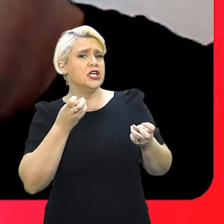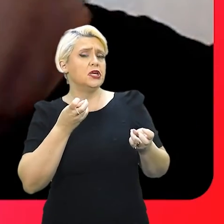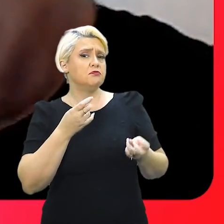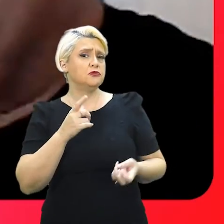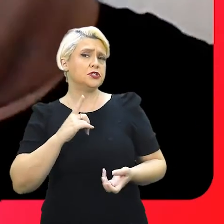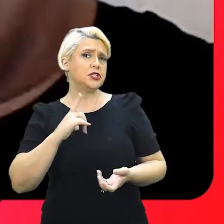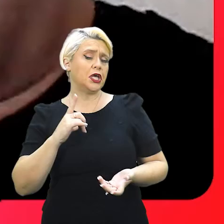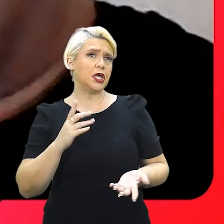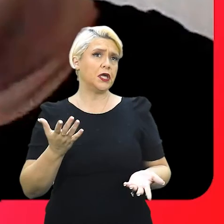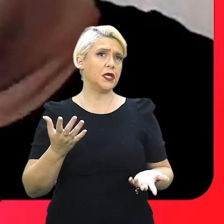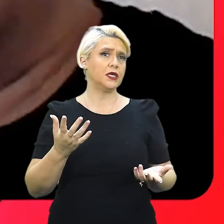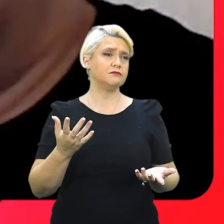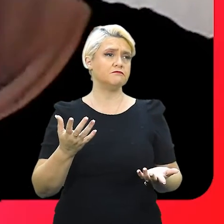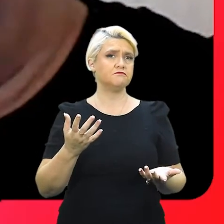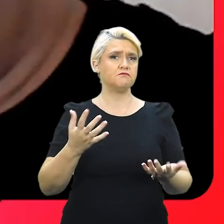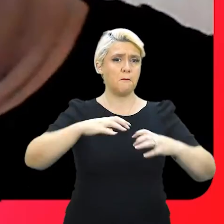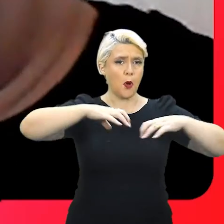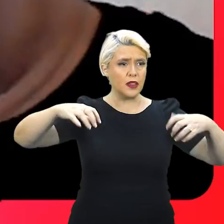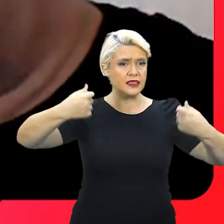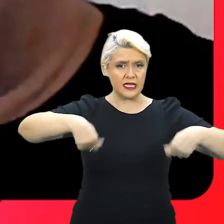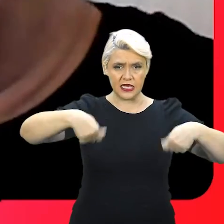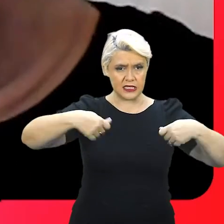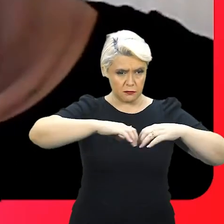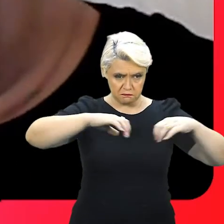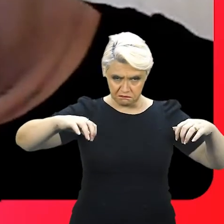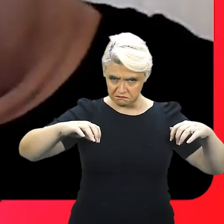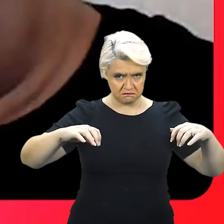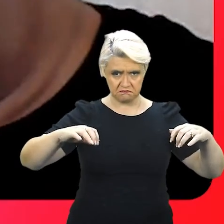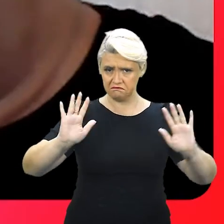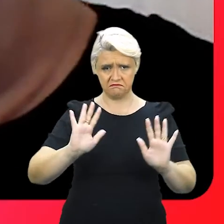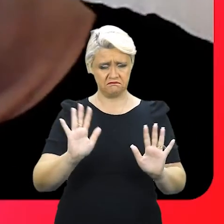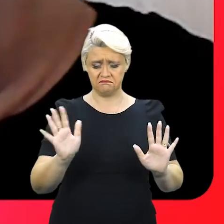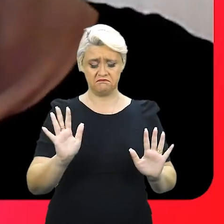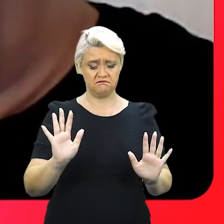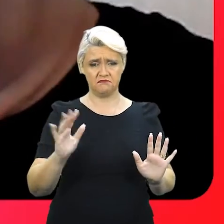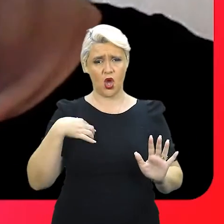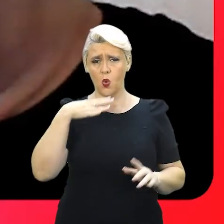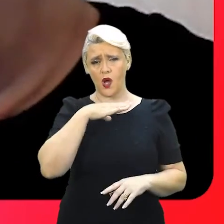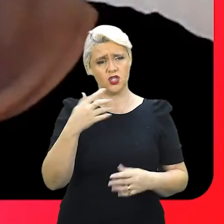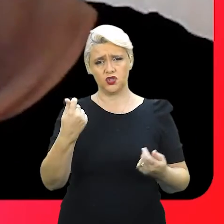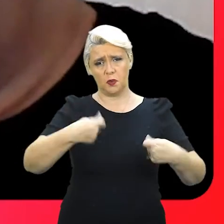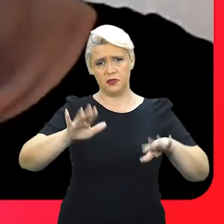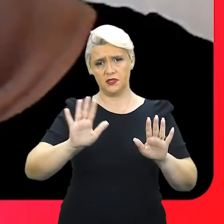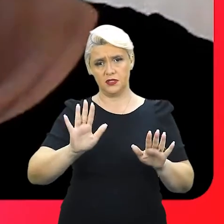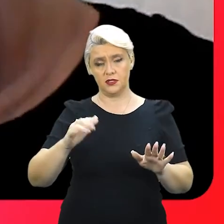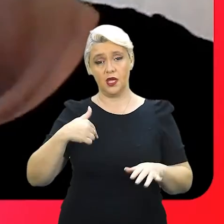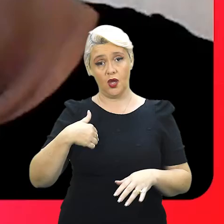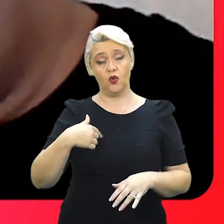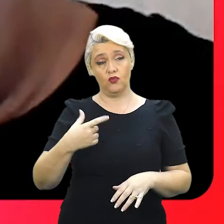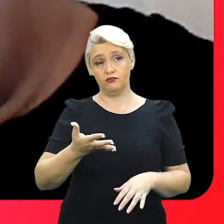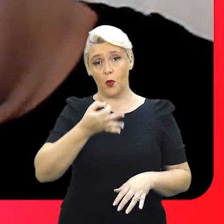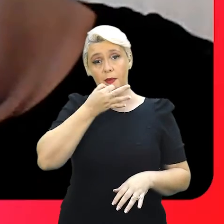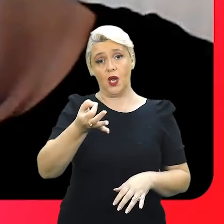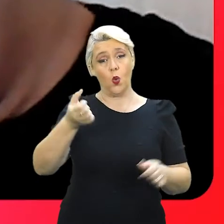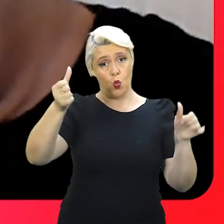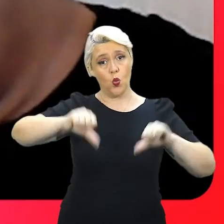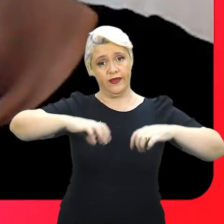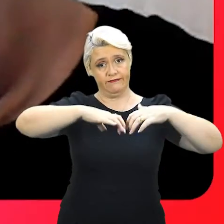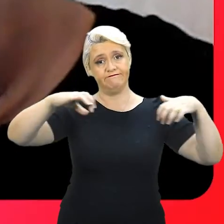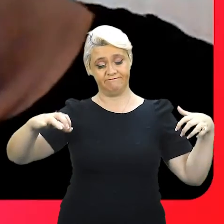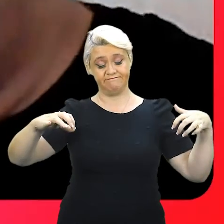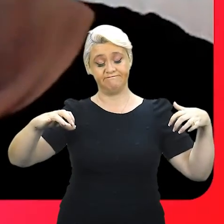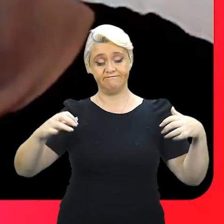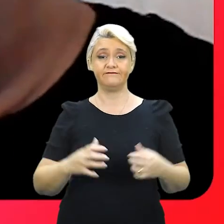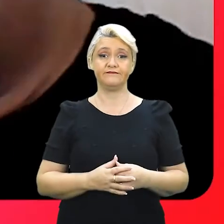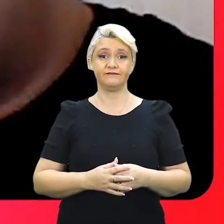José, como necessária a polarização, o fla-flu. Eu vejo com maus olhos